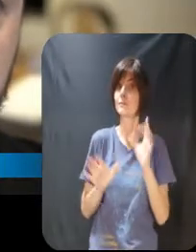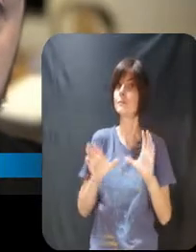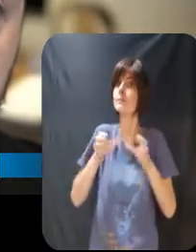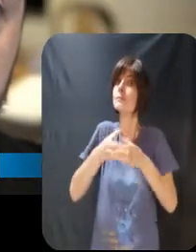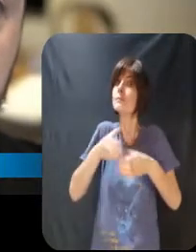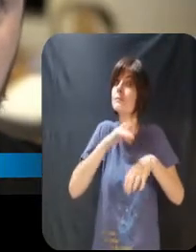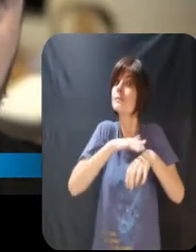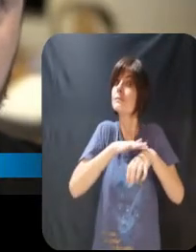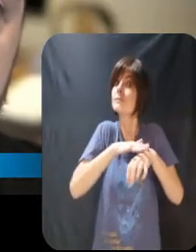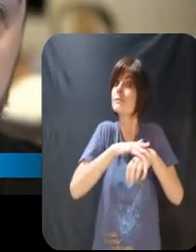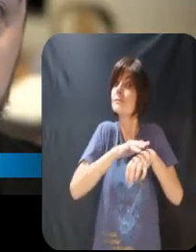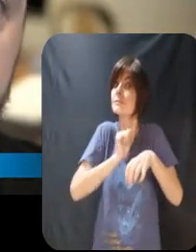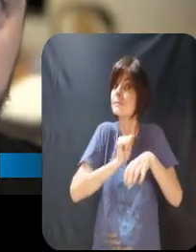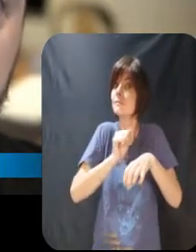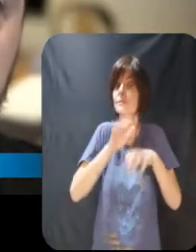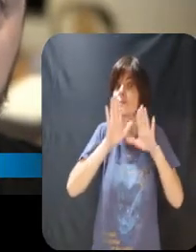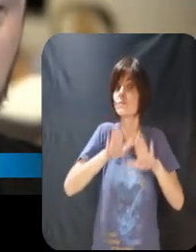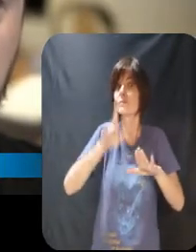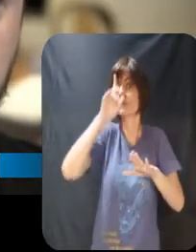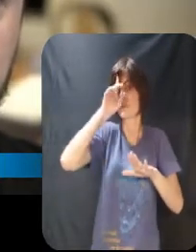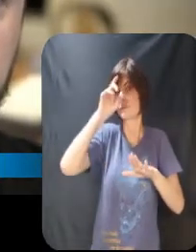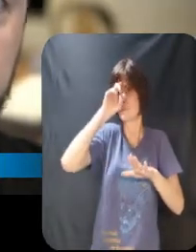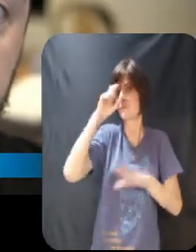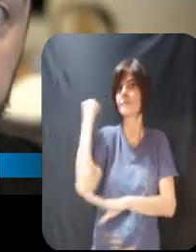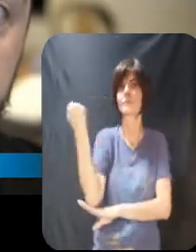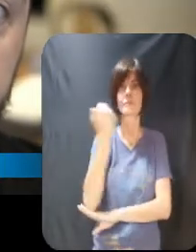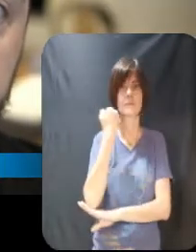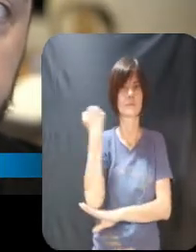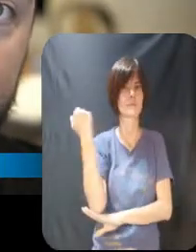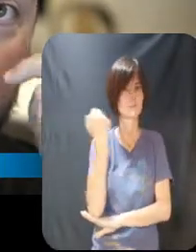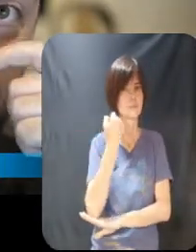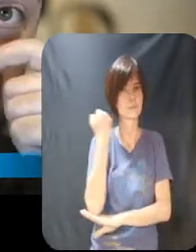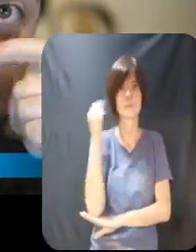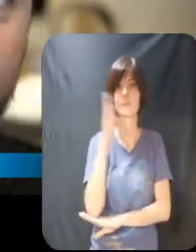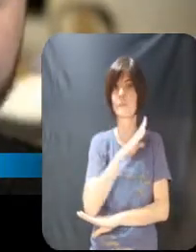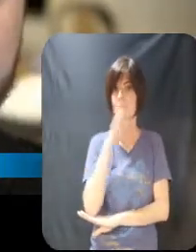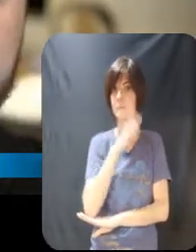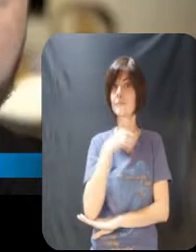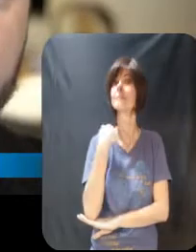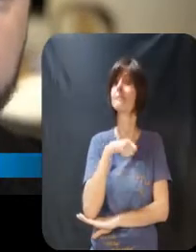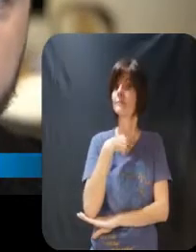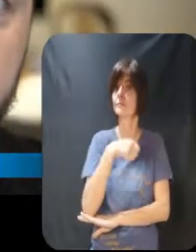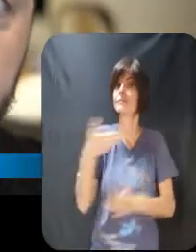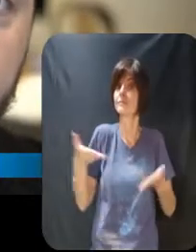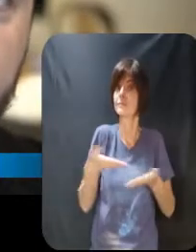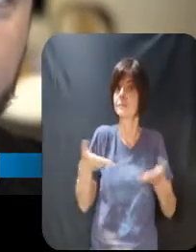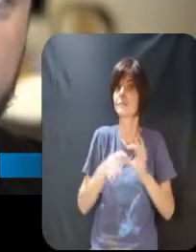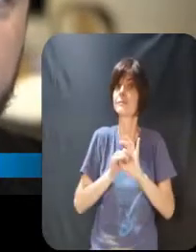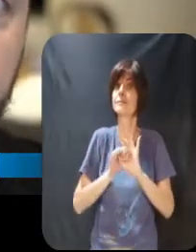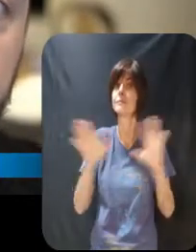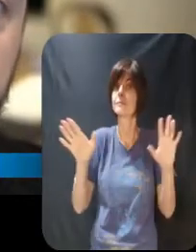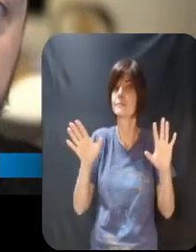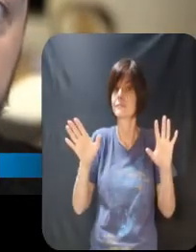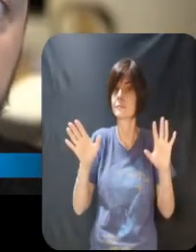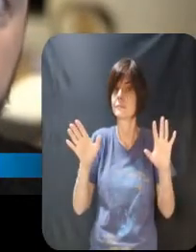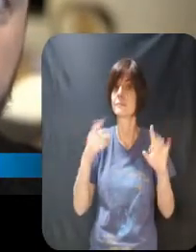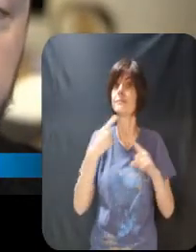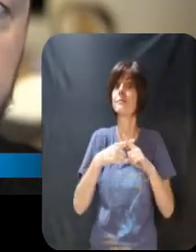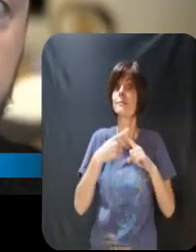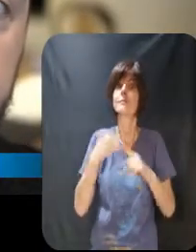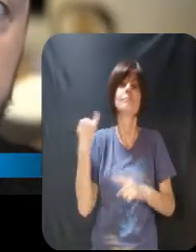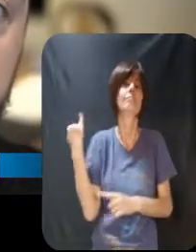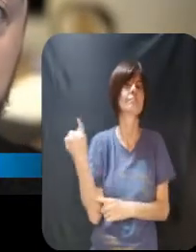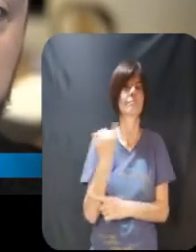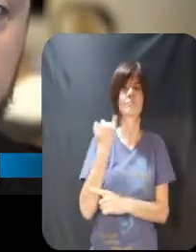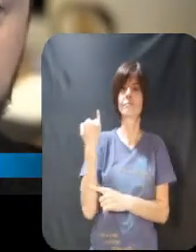caso muito grave, muito urgente, internado, para liberar essas pessoas dos hospitais. O que é importantíssimo, fundamental até. A